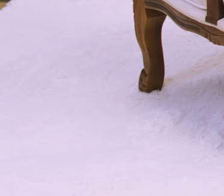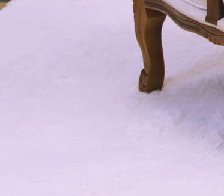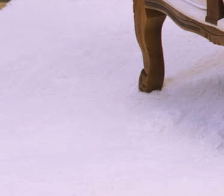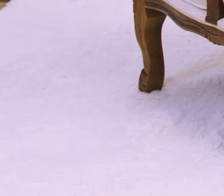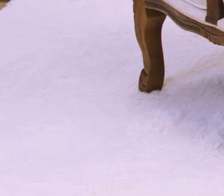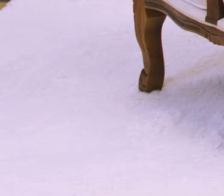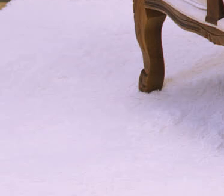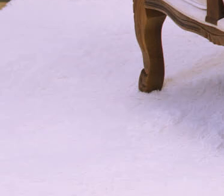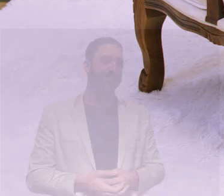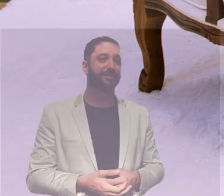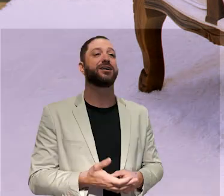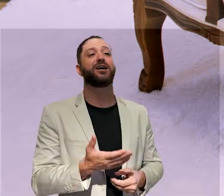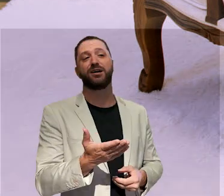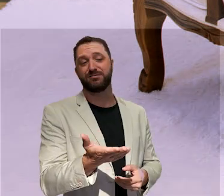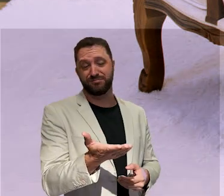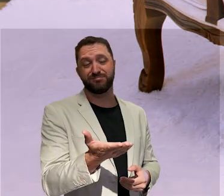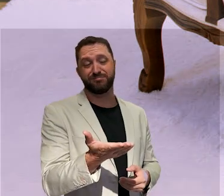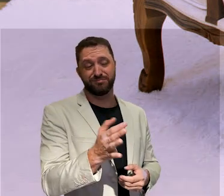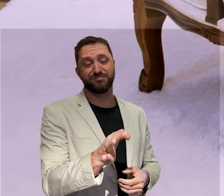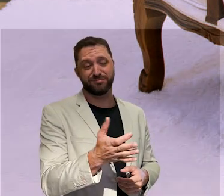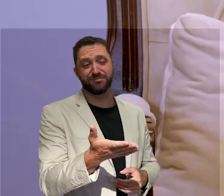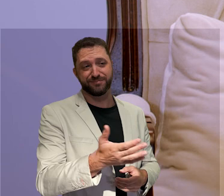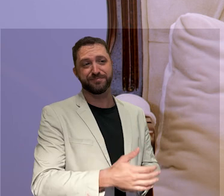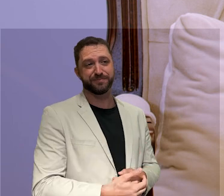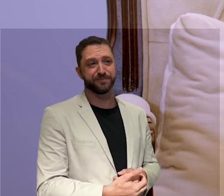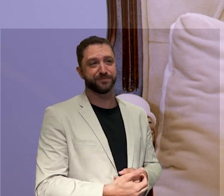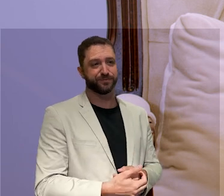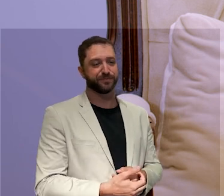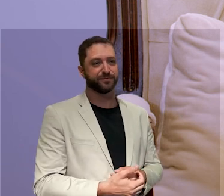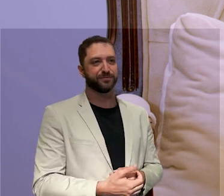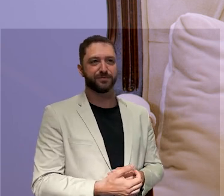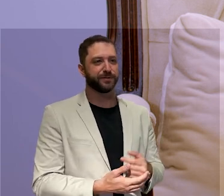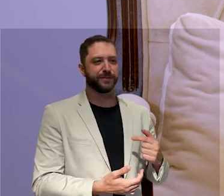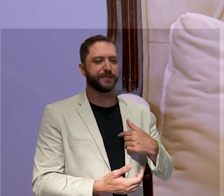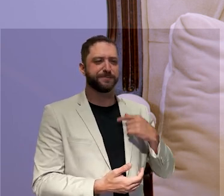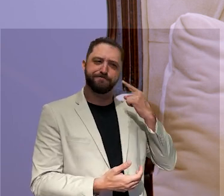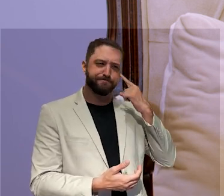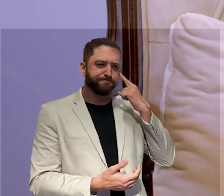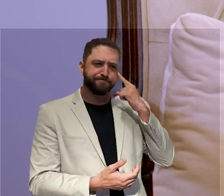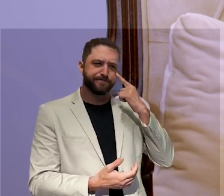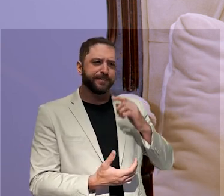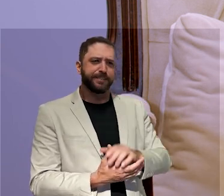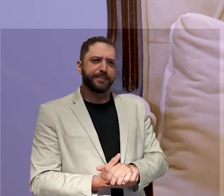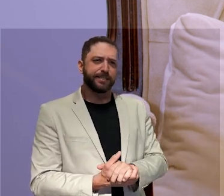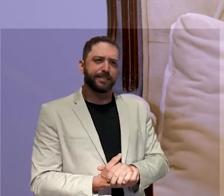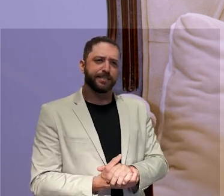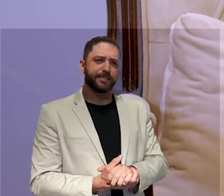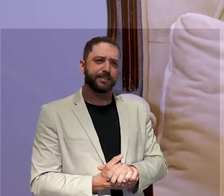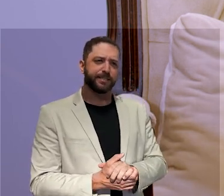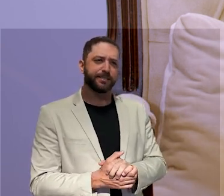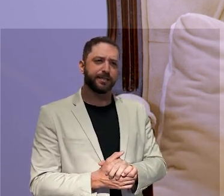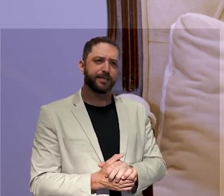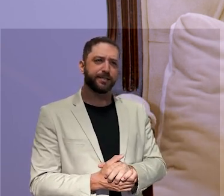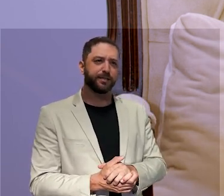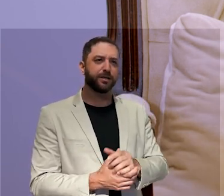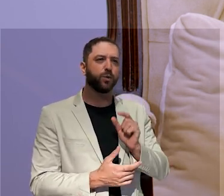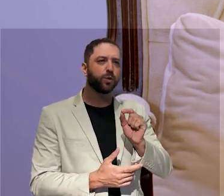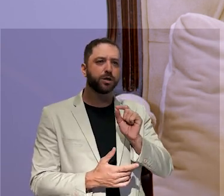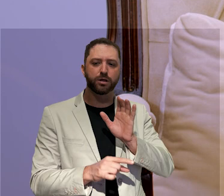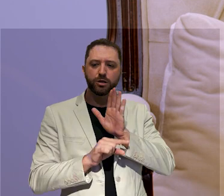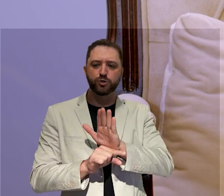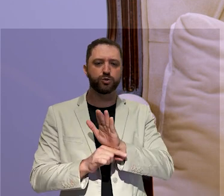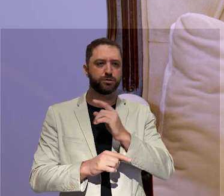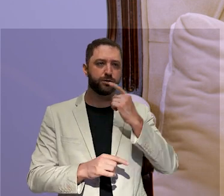questão, ficava aqui no nosso país, né? Exato, mas foi importante pra eu ver que muitas vezes é o que tange a saúde